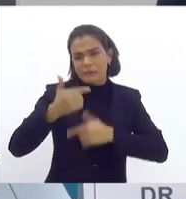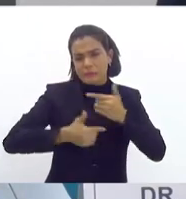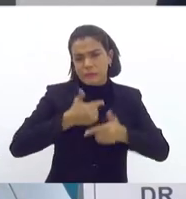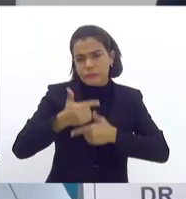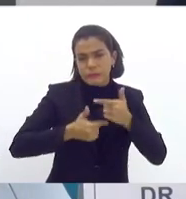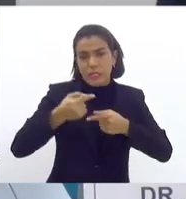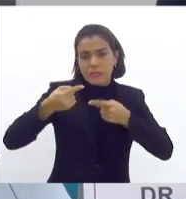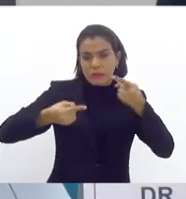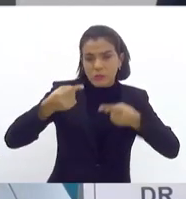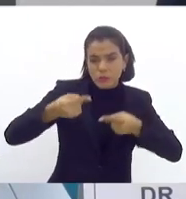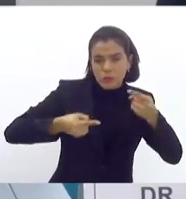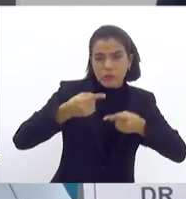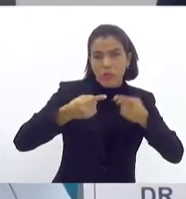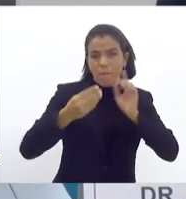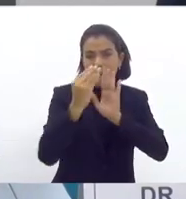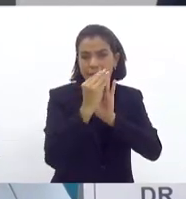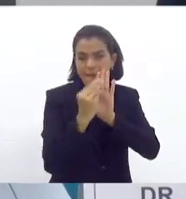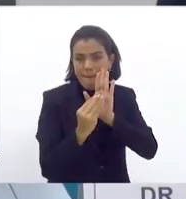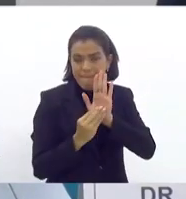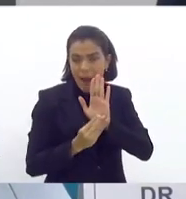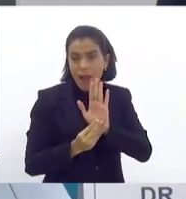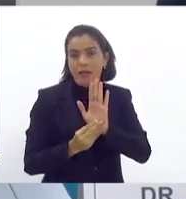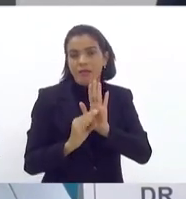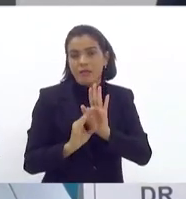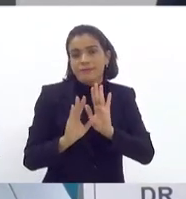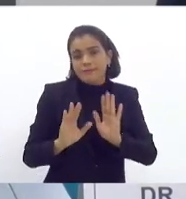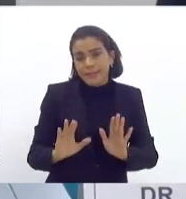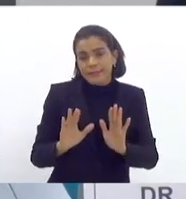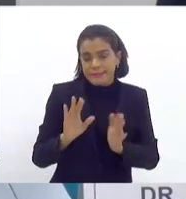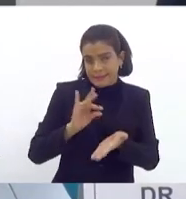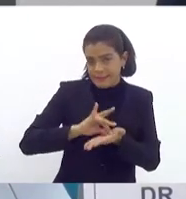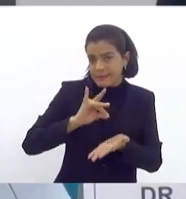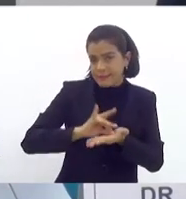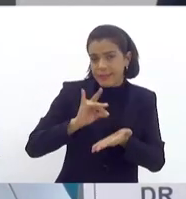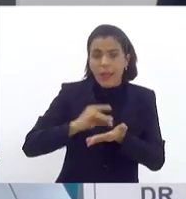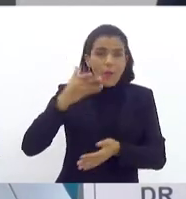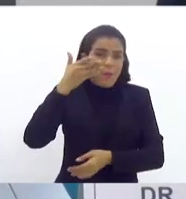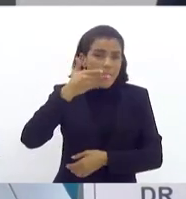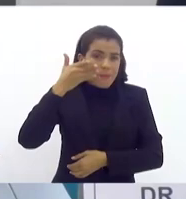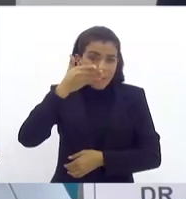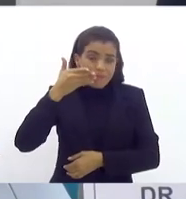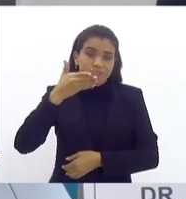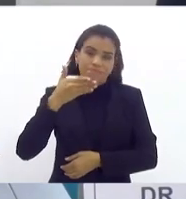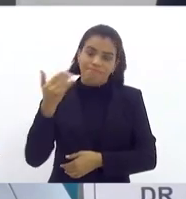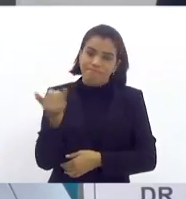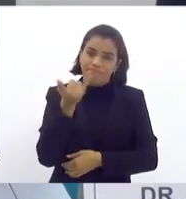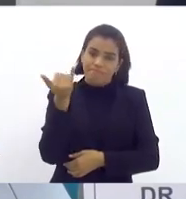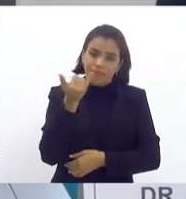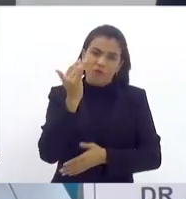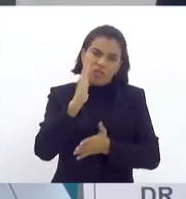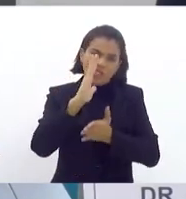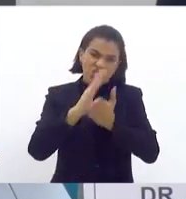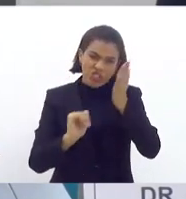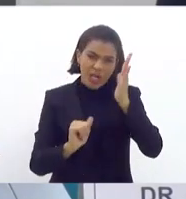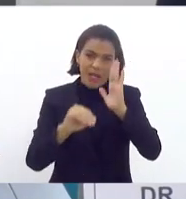discussão, a anterior. Então, de fato, é um argumento importante. Vou pedir para retirar de pauta e